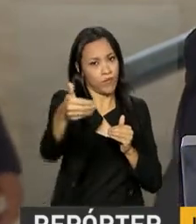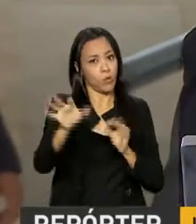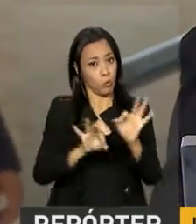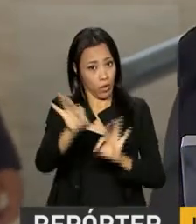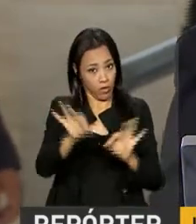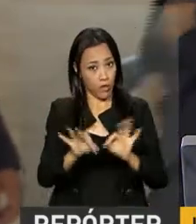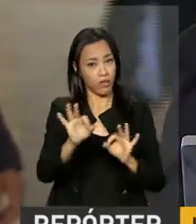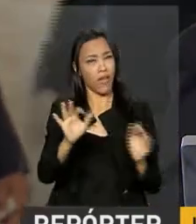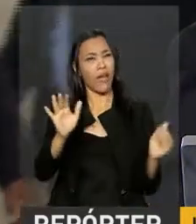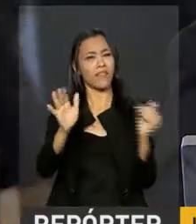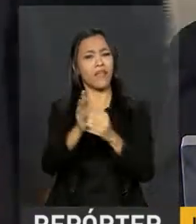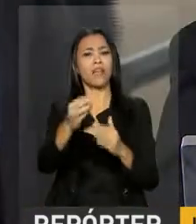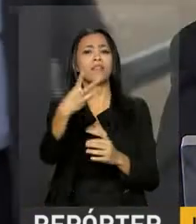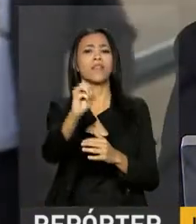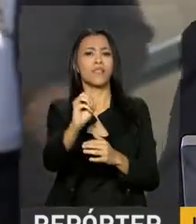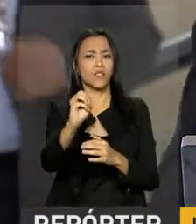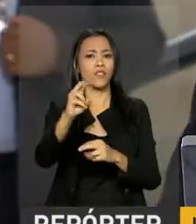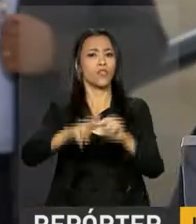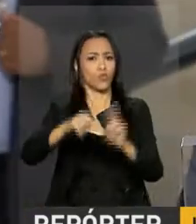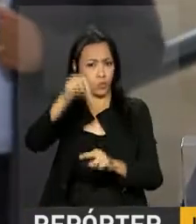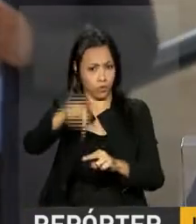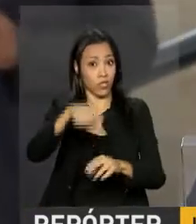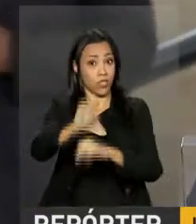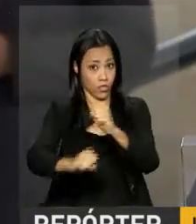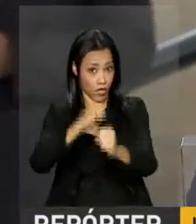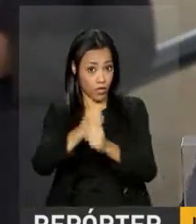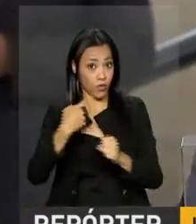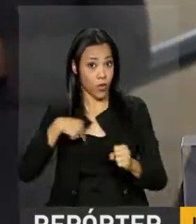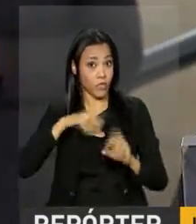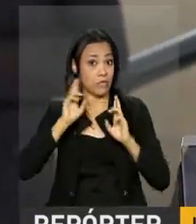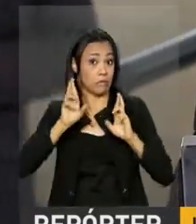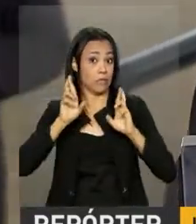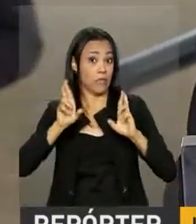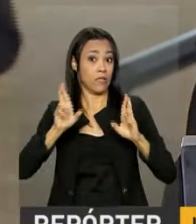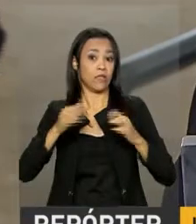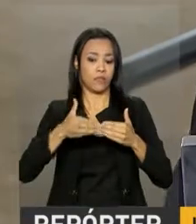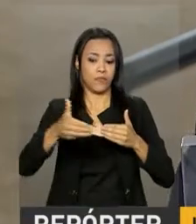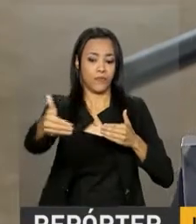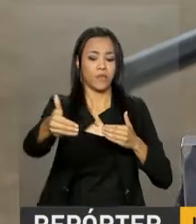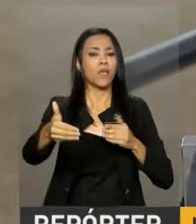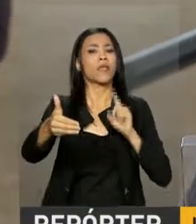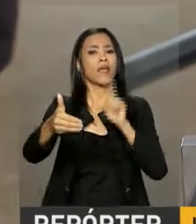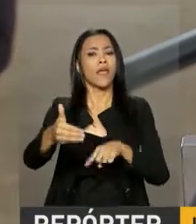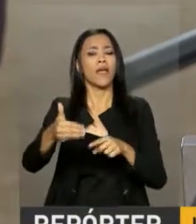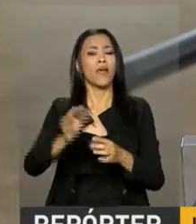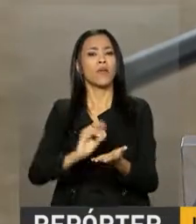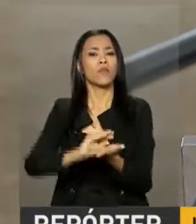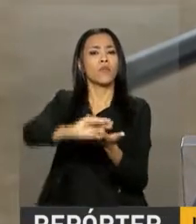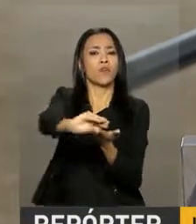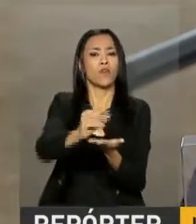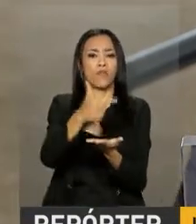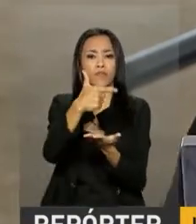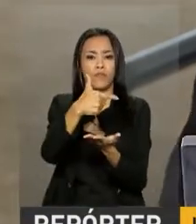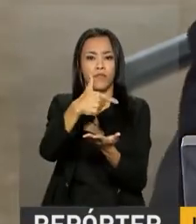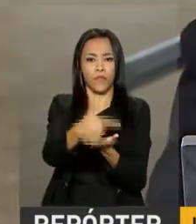que termina no dia 30 de junho desse ano, a nossa expectativa é de uma aplicação de 23